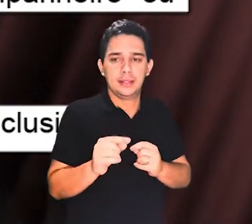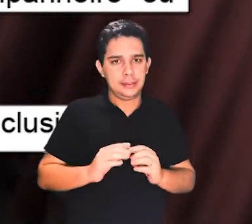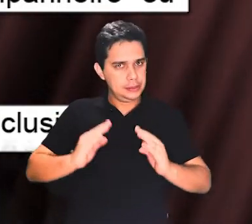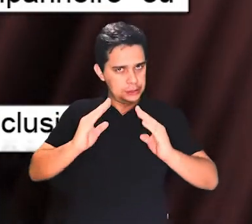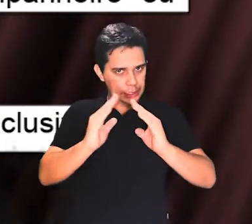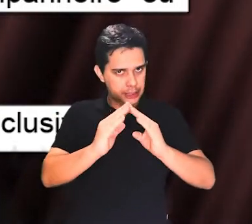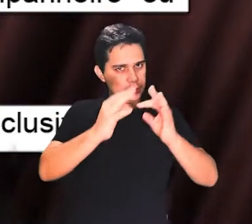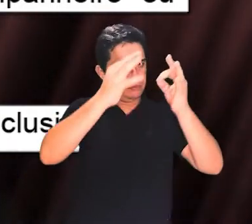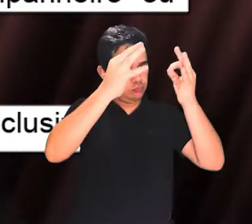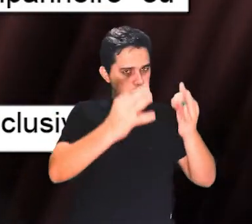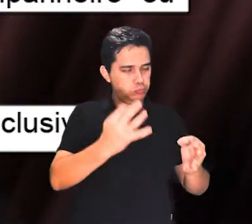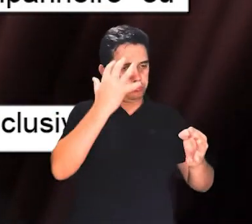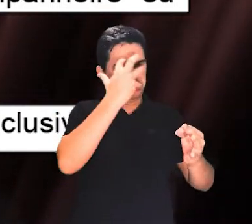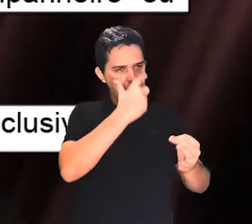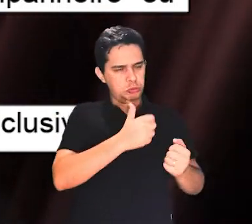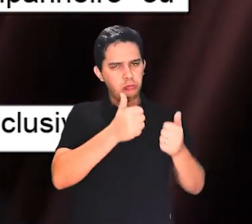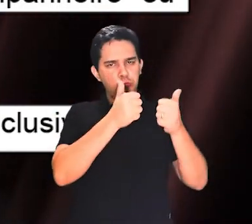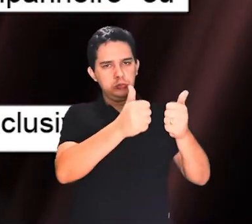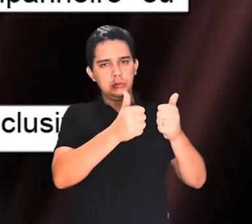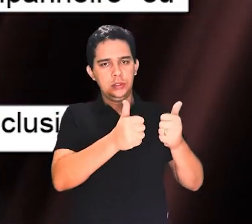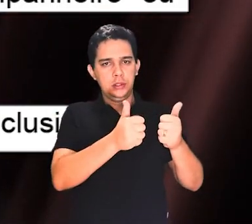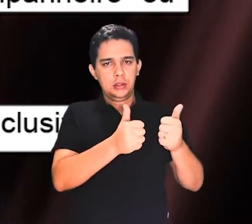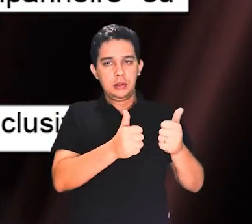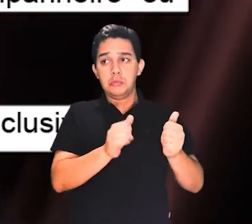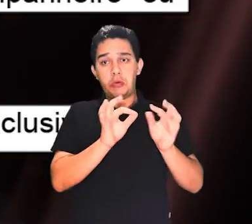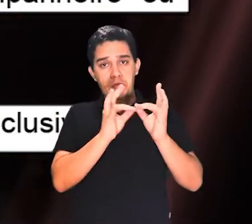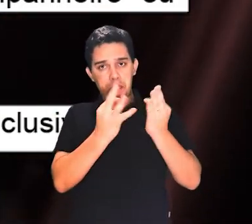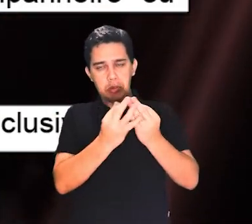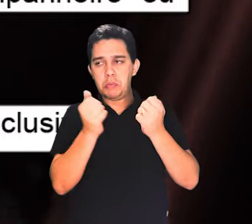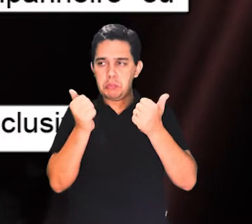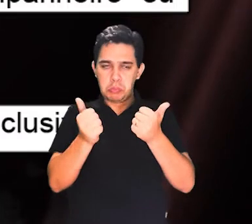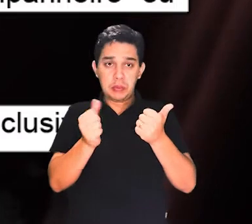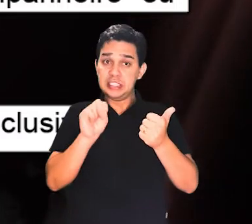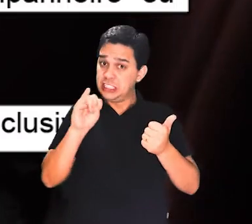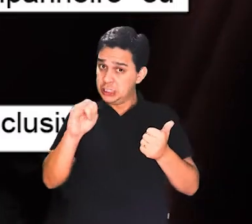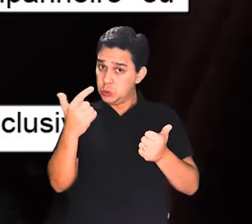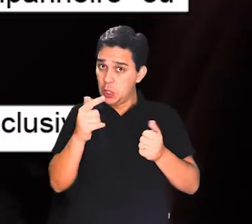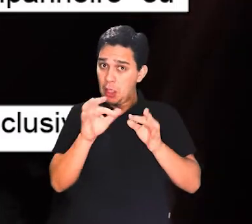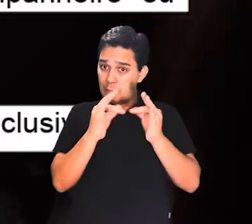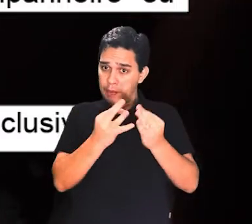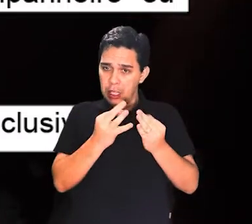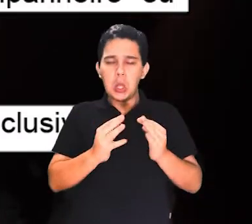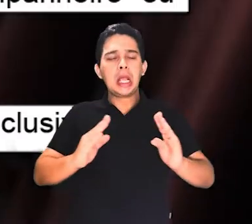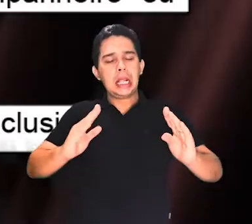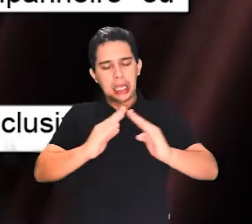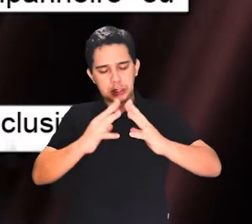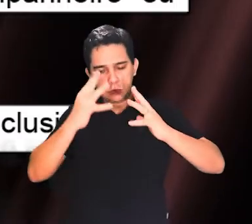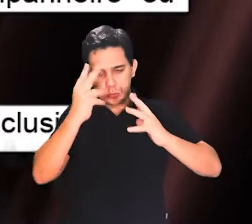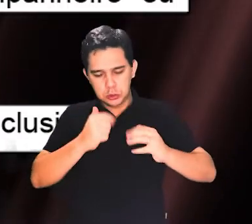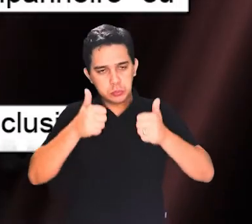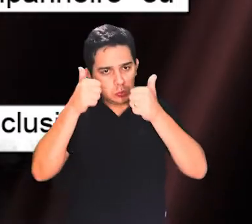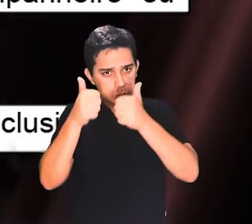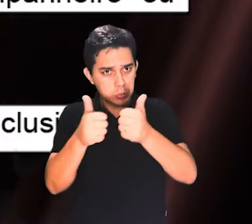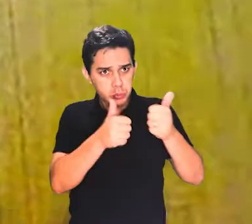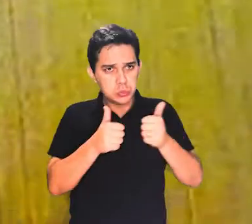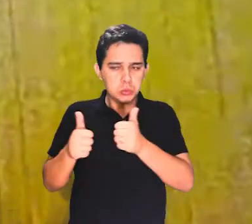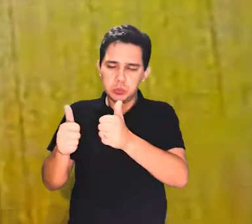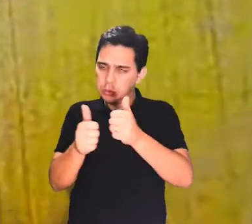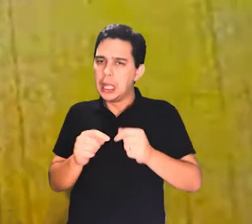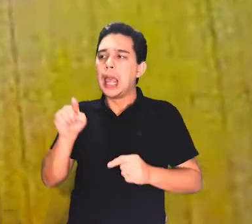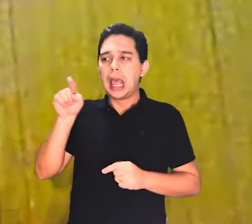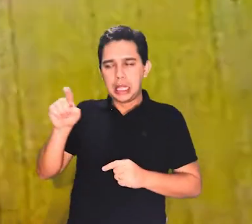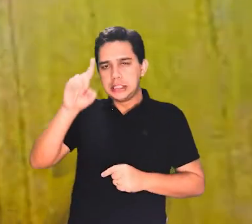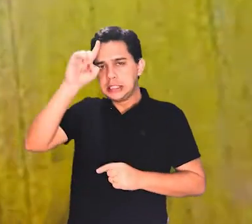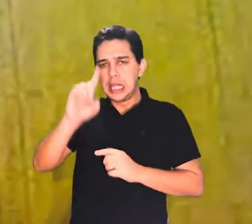têm familiares, não têm vínculos e que são dependentes, através das moradias com apoio ou residências inclusivas.